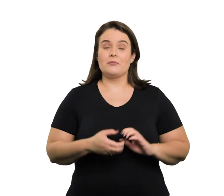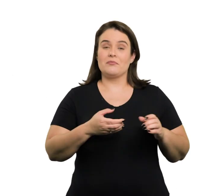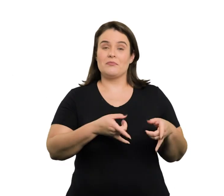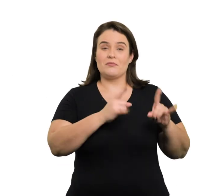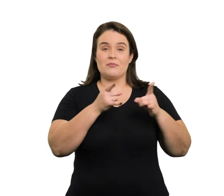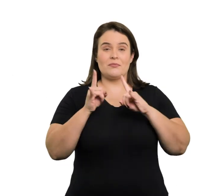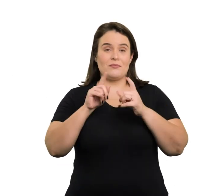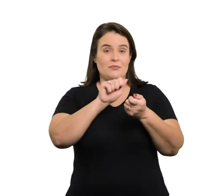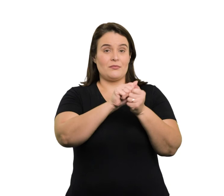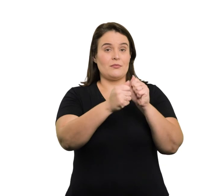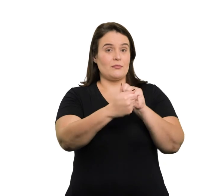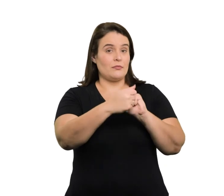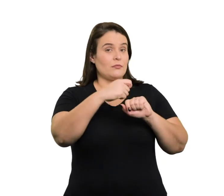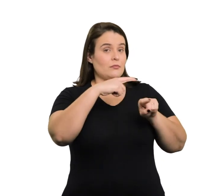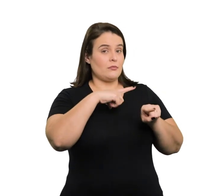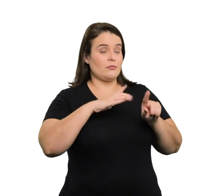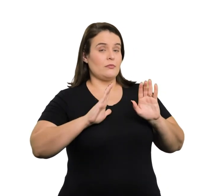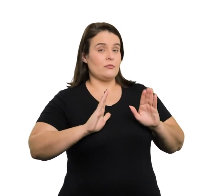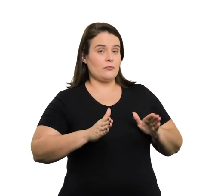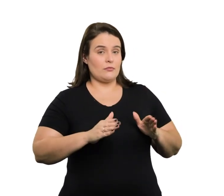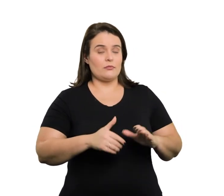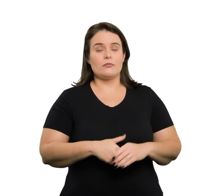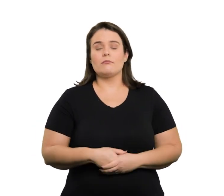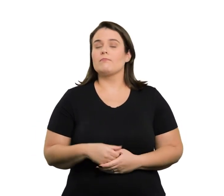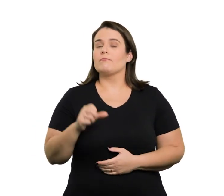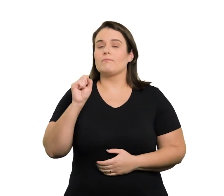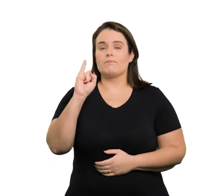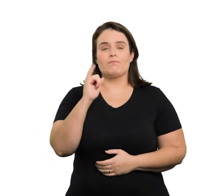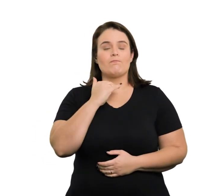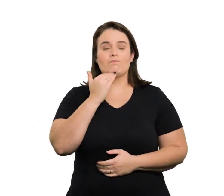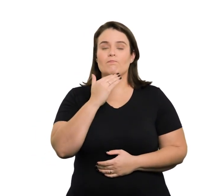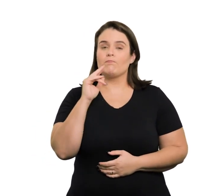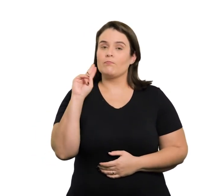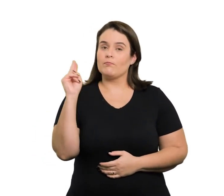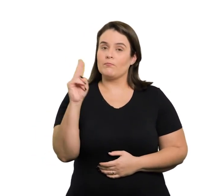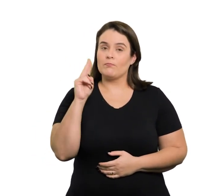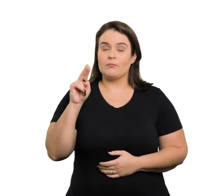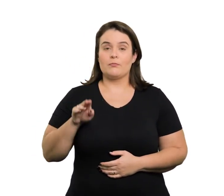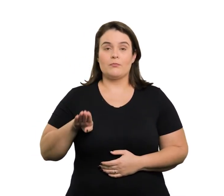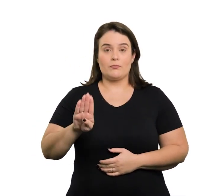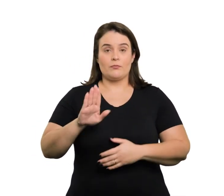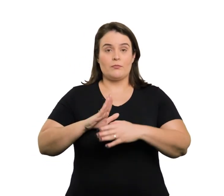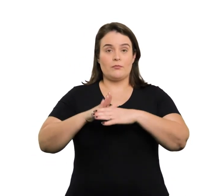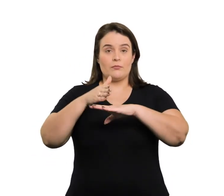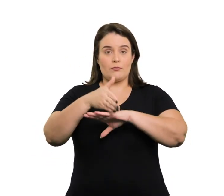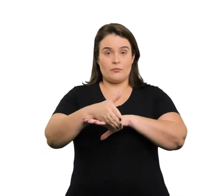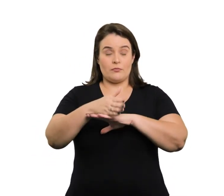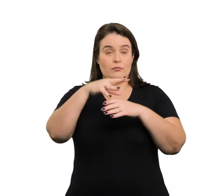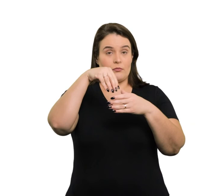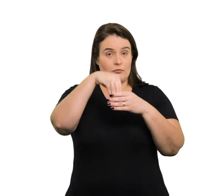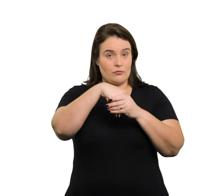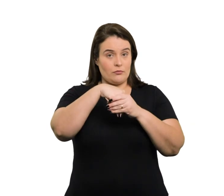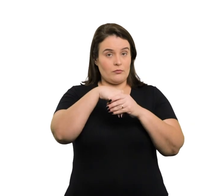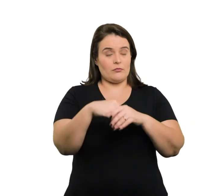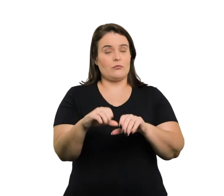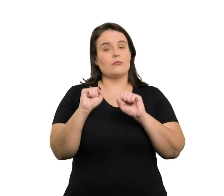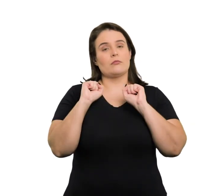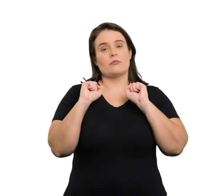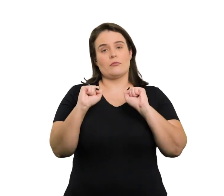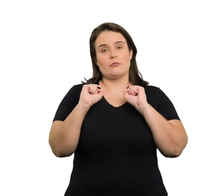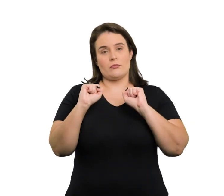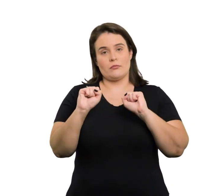Na adaptação de edificação existente, quando não for possível fazer a rampa de acesso internamente ao